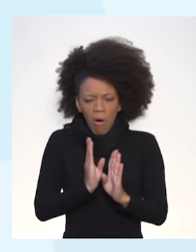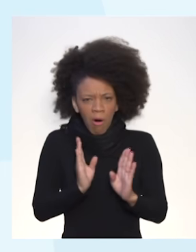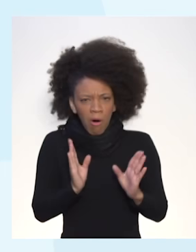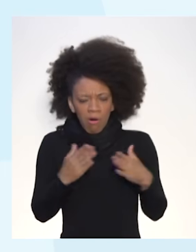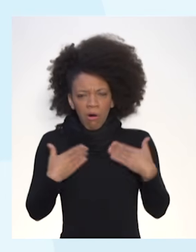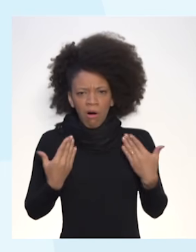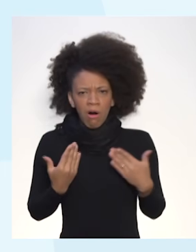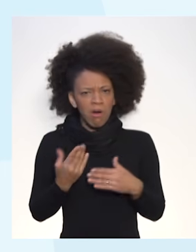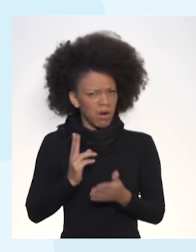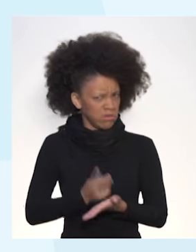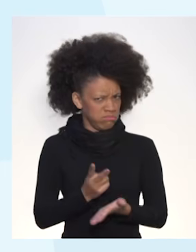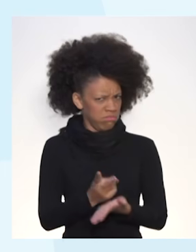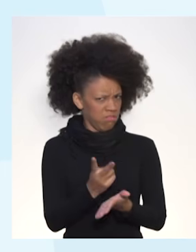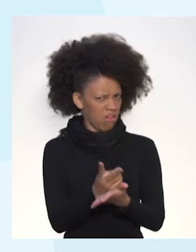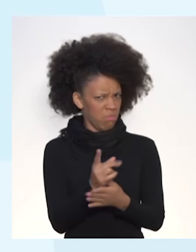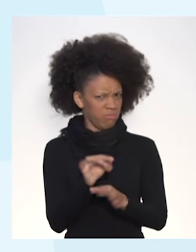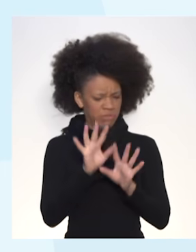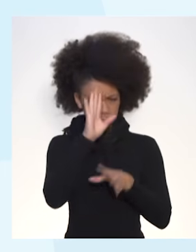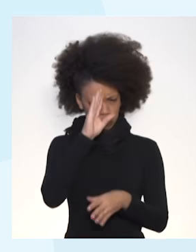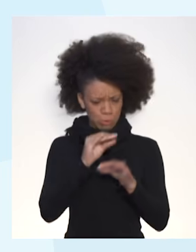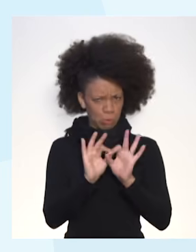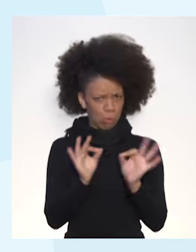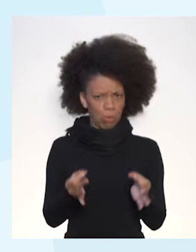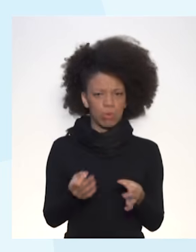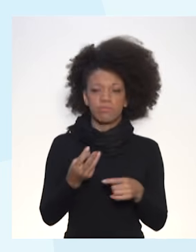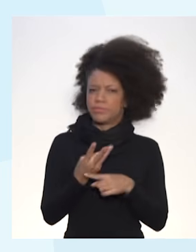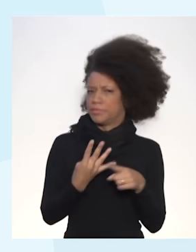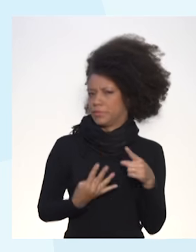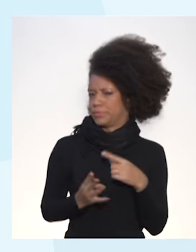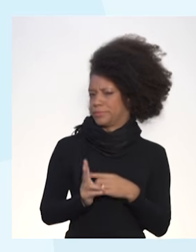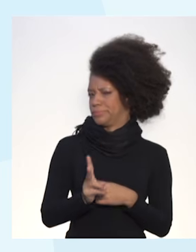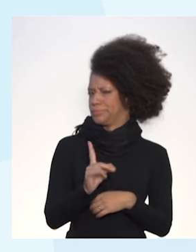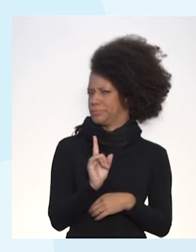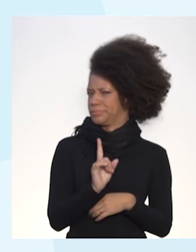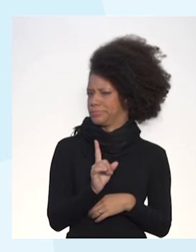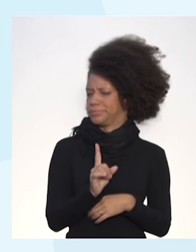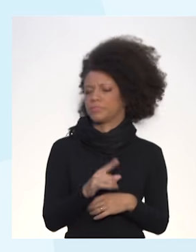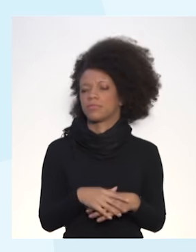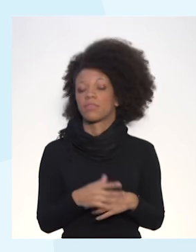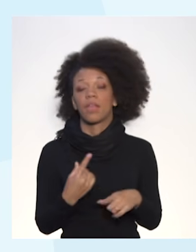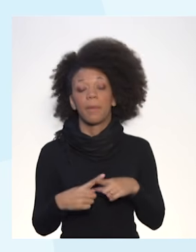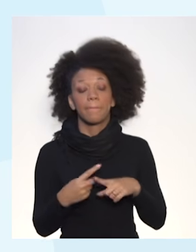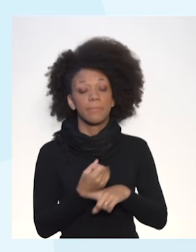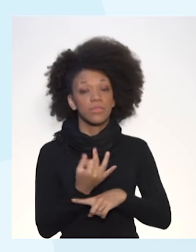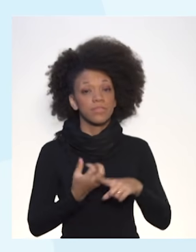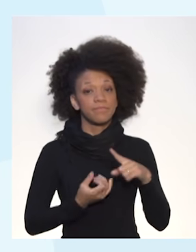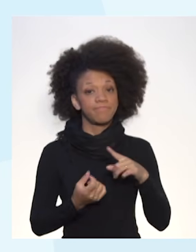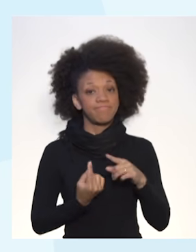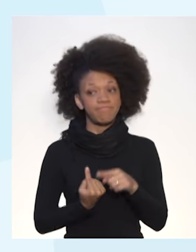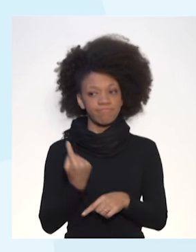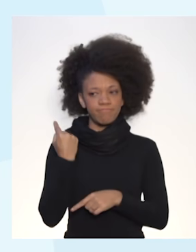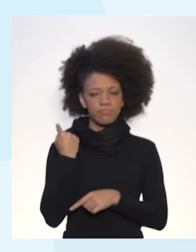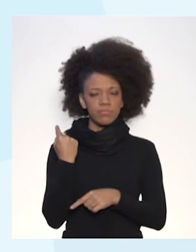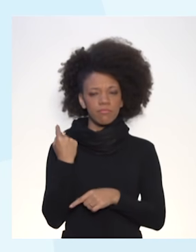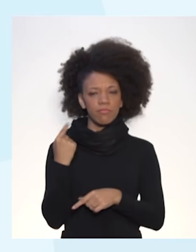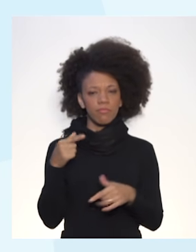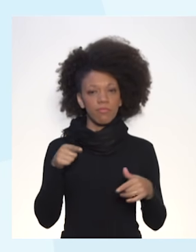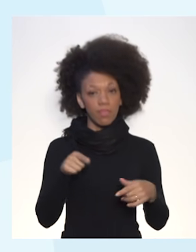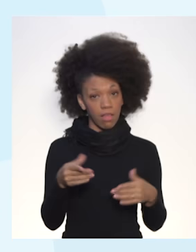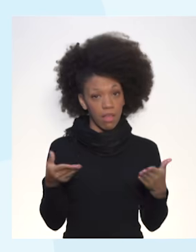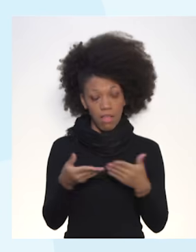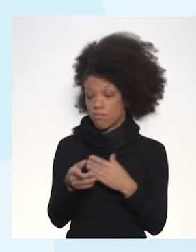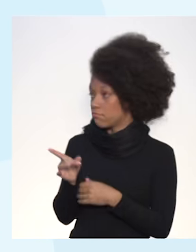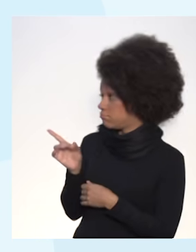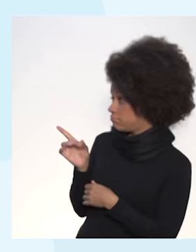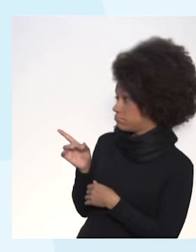Sim. Não é sempre que você vai simplificar e vai dar 3/4, tá? Beleza. É porque a fração anterior, e essa fração, né? A